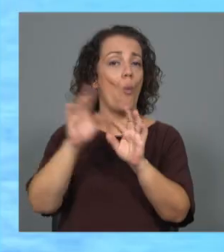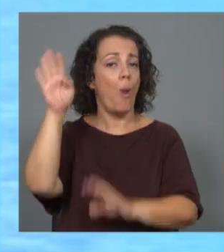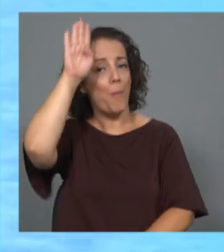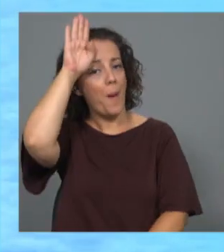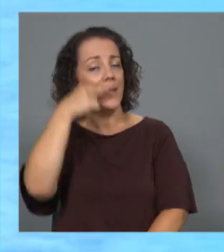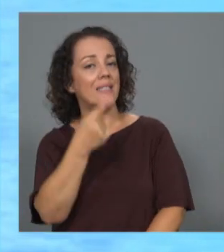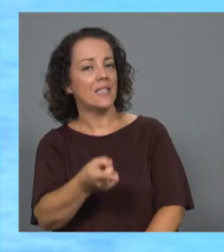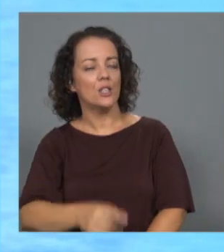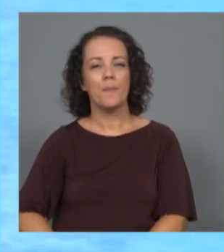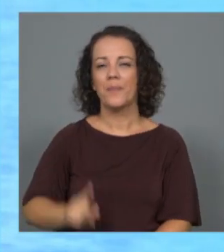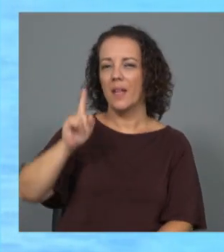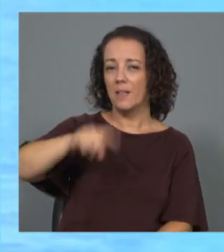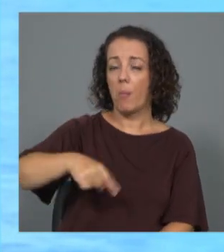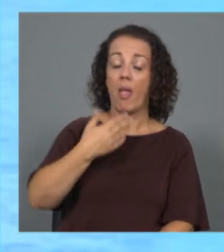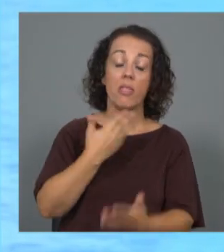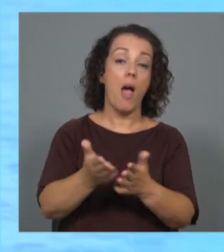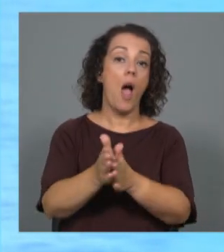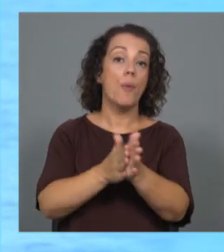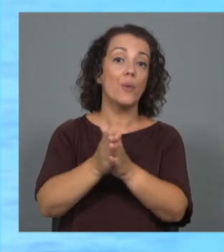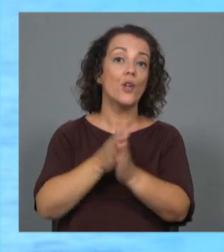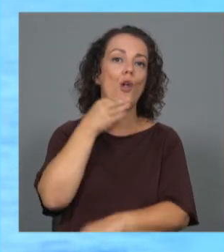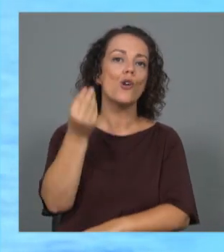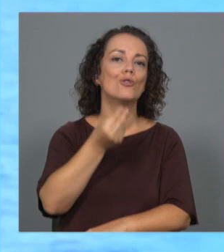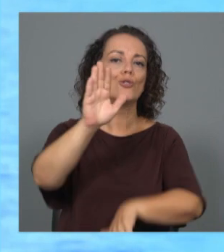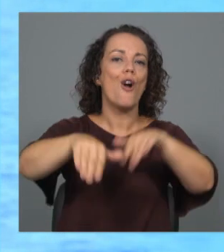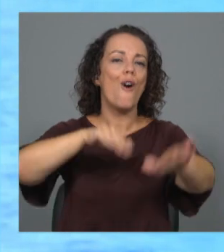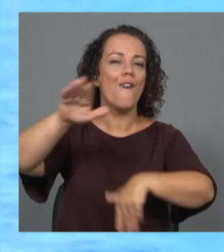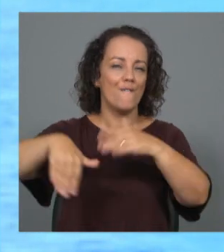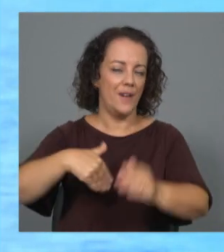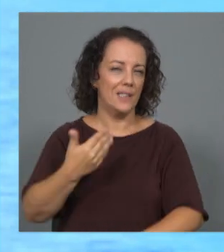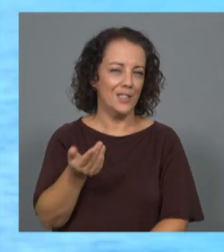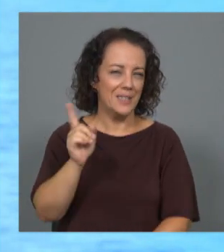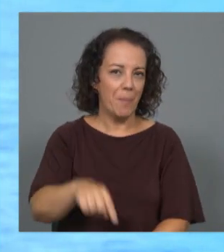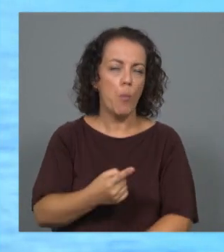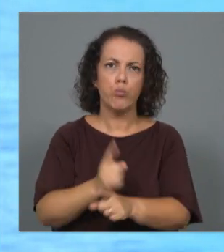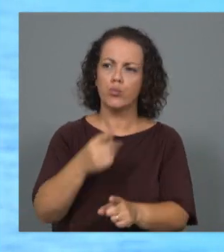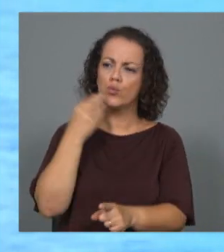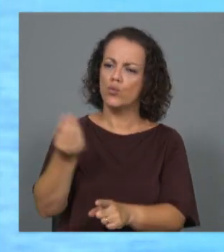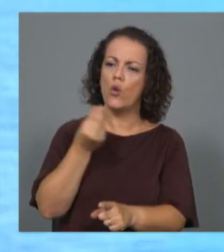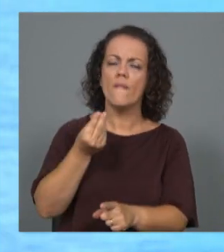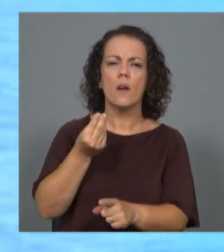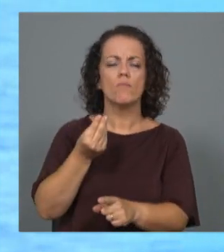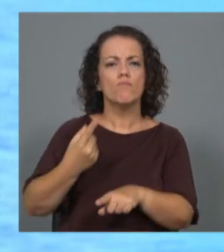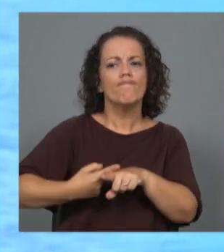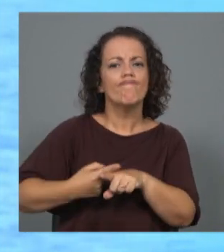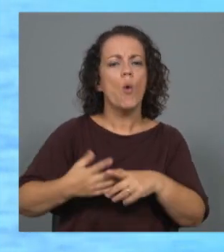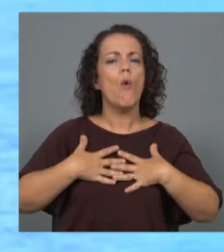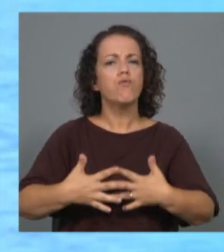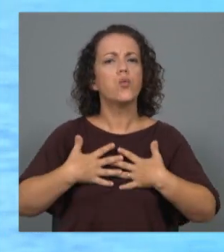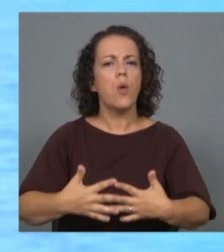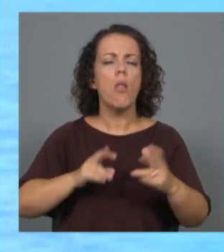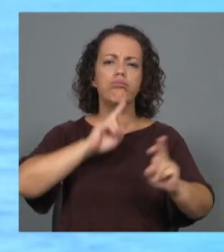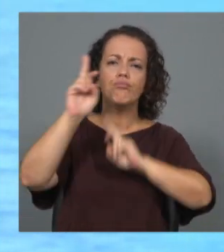oportunidade para envolver os jovens, digo eu, porque eles hoje estão muito ativos no voluntariado missionário,